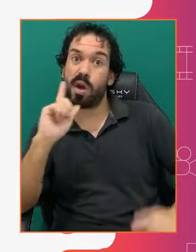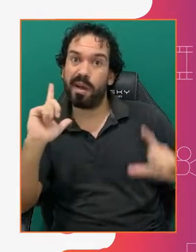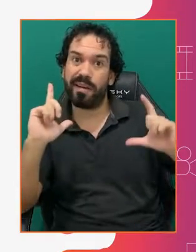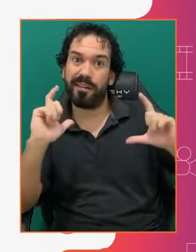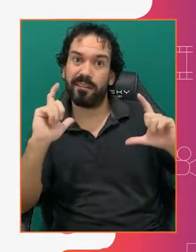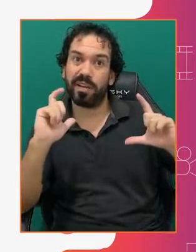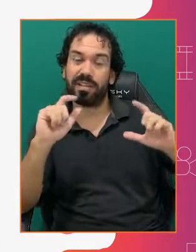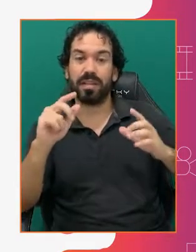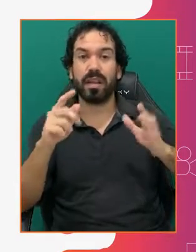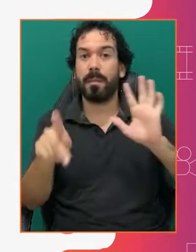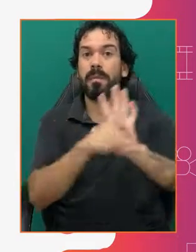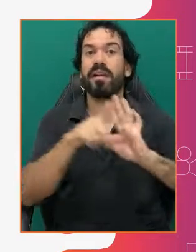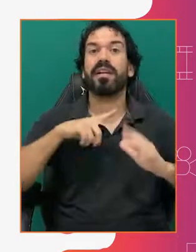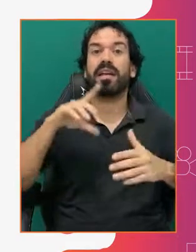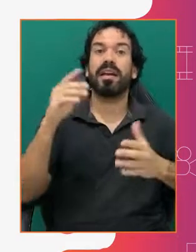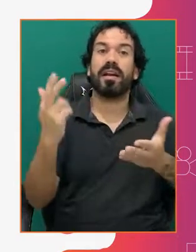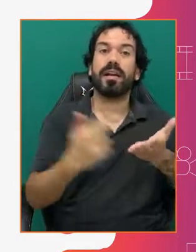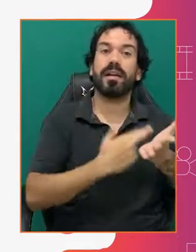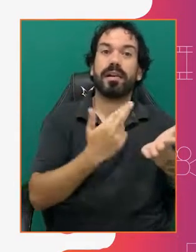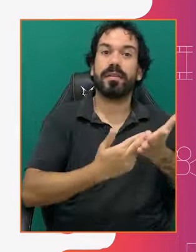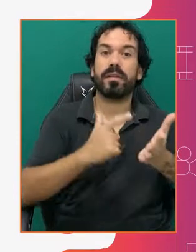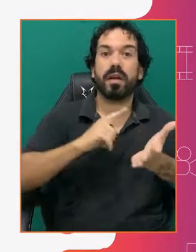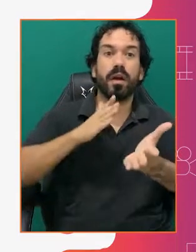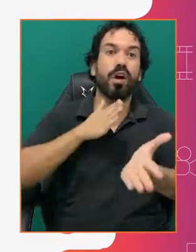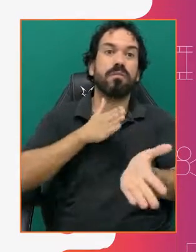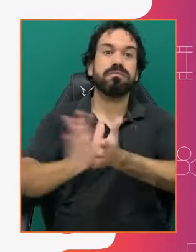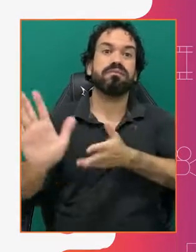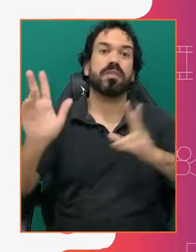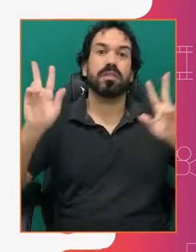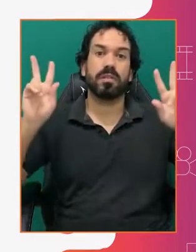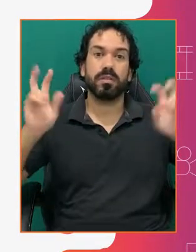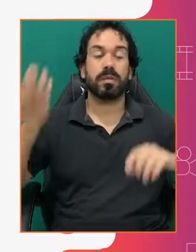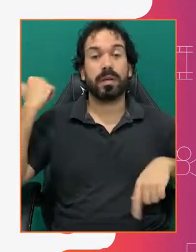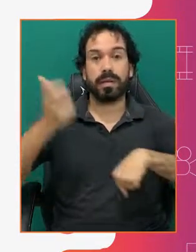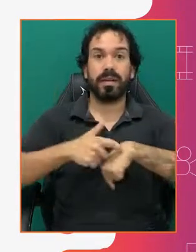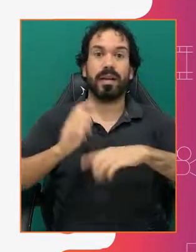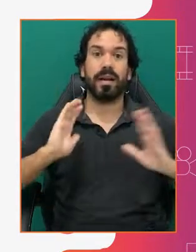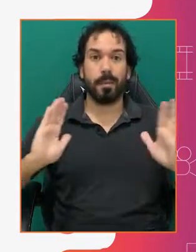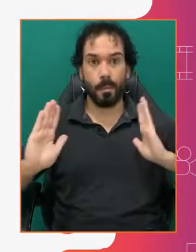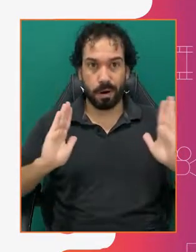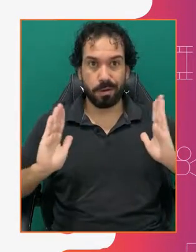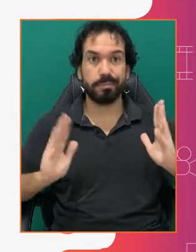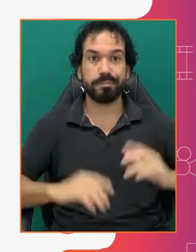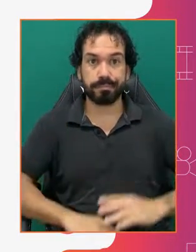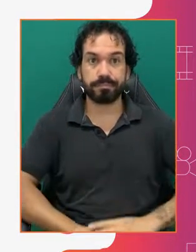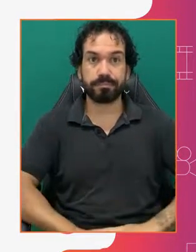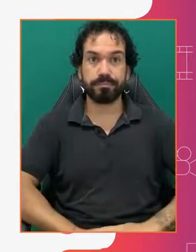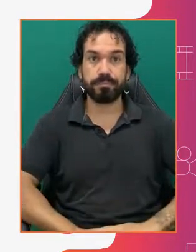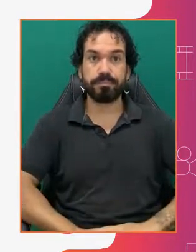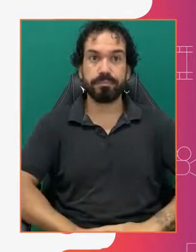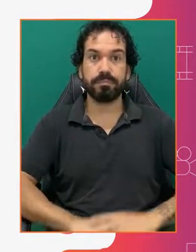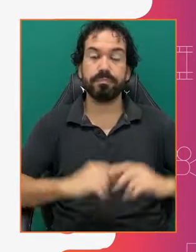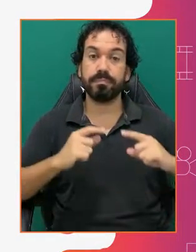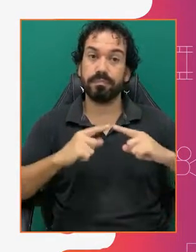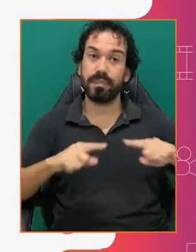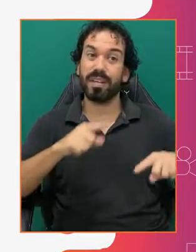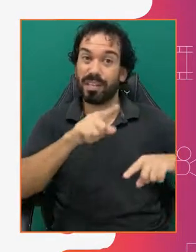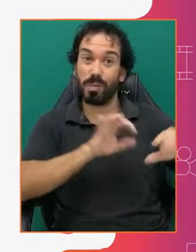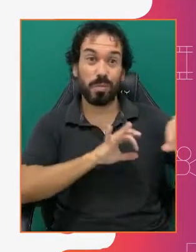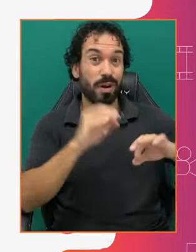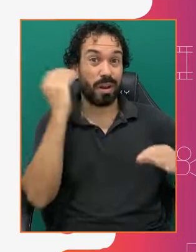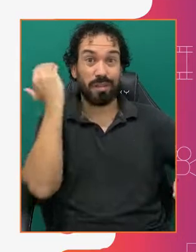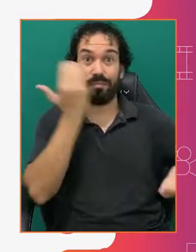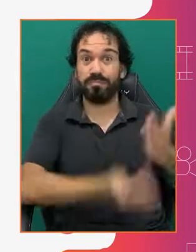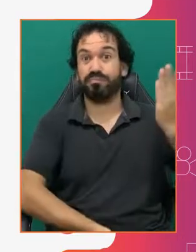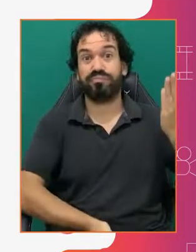imagem de uma revista que fez uma publicação sobre ele na época. Já que esse projeto se perdeu